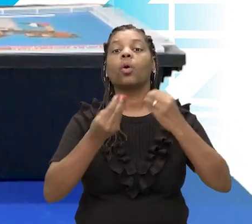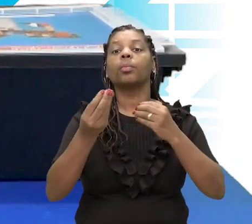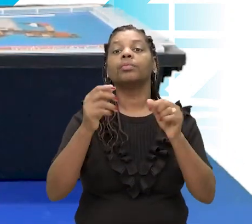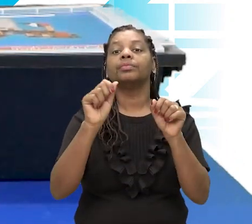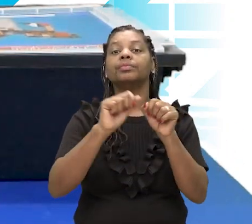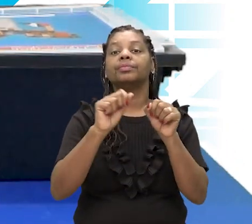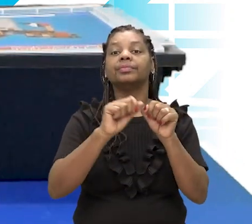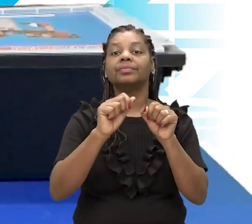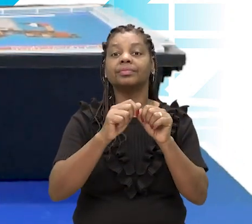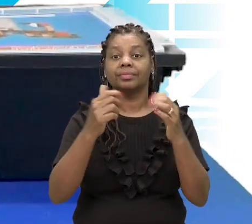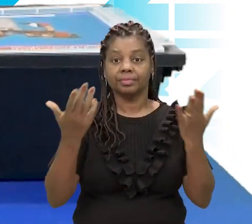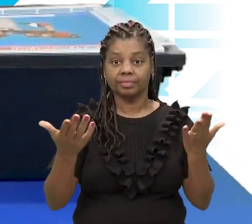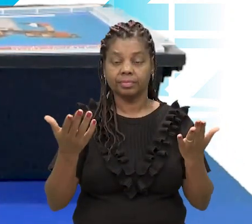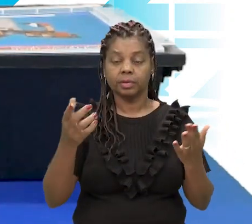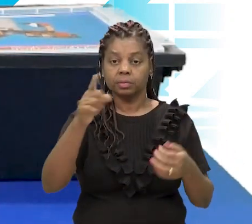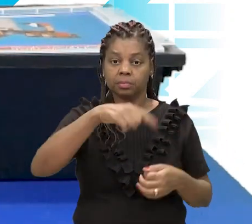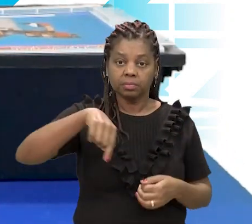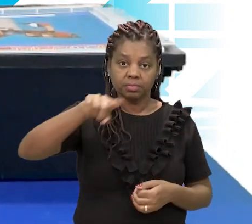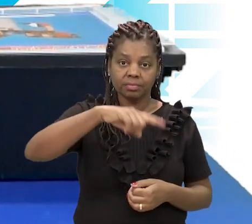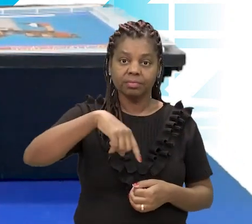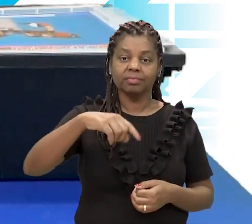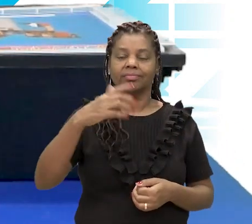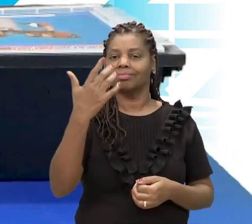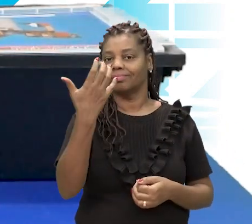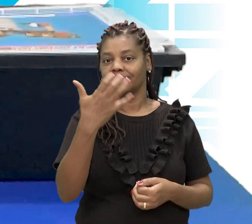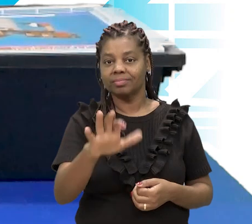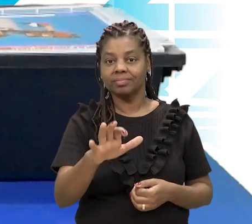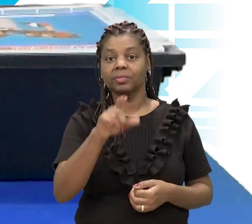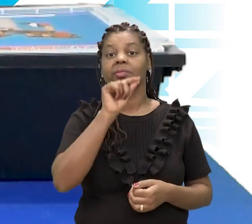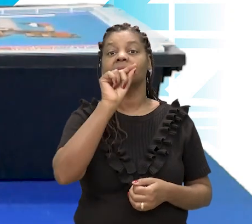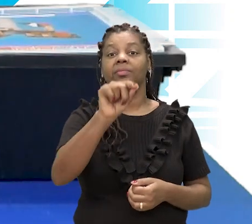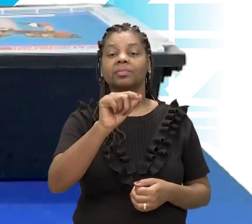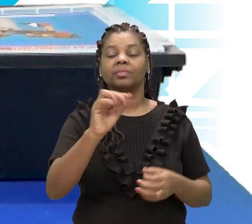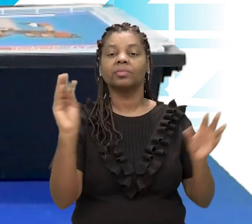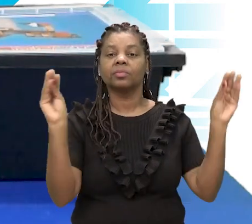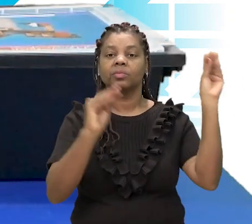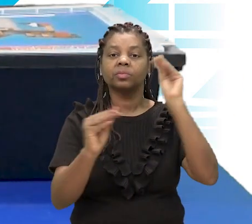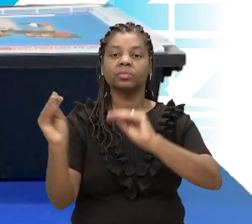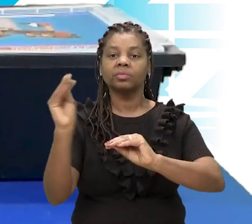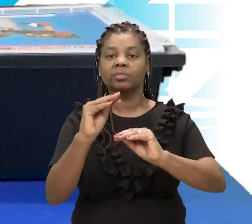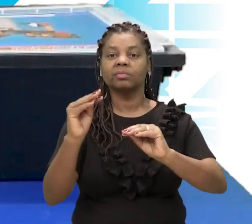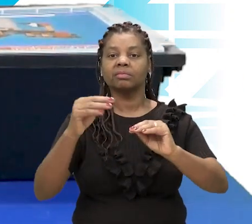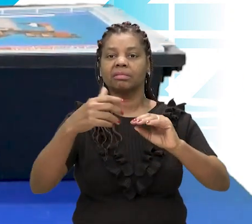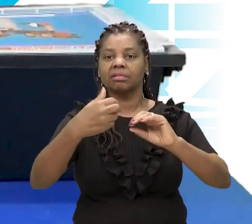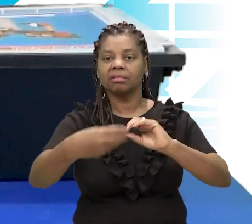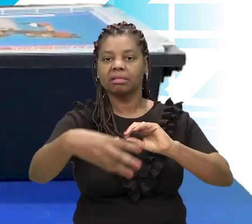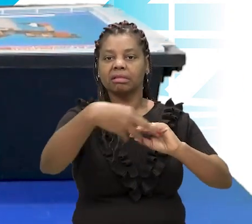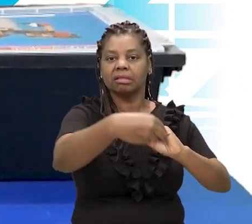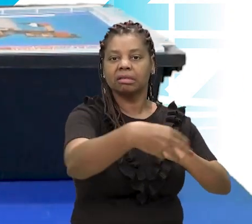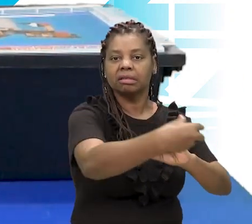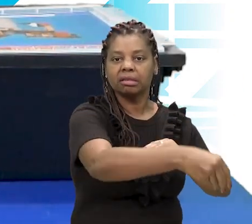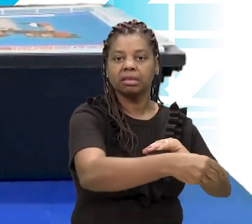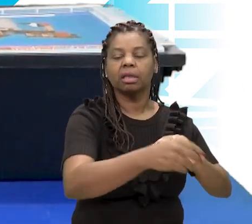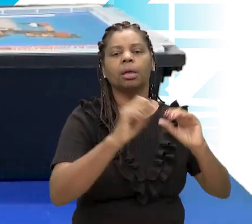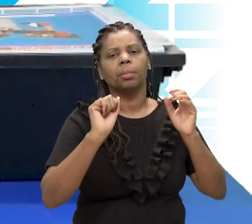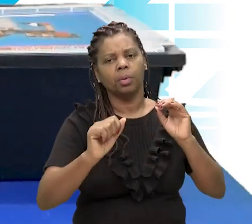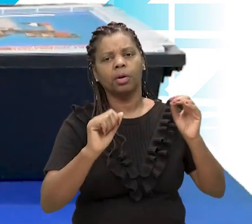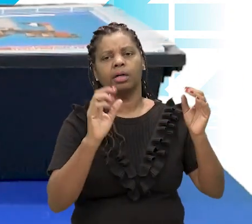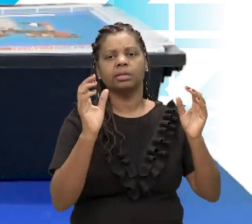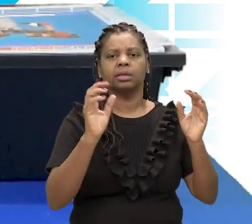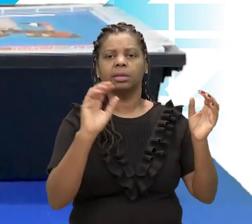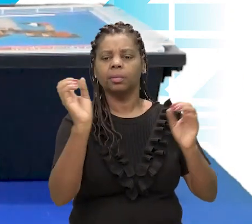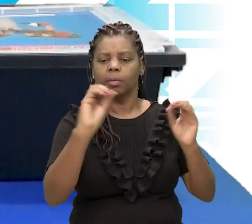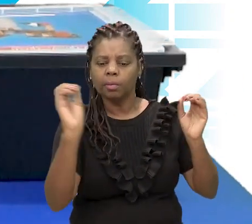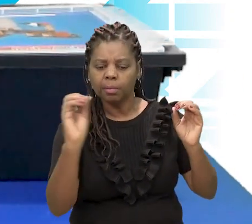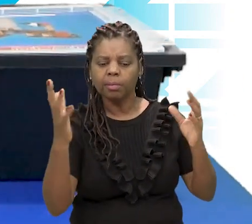de uma forma específica. Afinal de contas, nós não queremos que o nosso robô, nossas montagens, saiam se despedaçando pelo caminho. Então eu